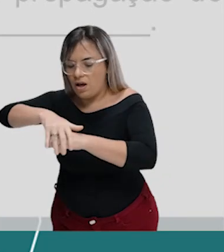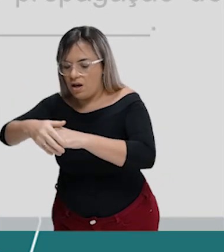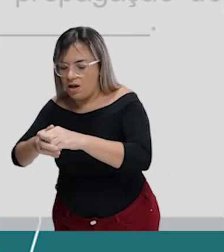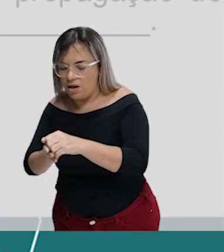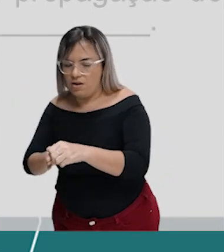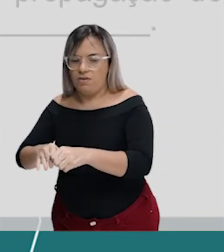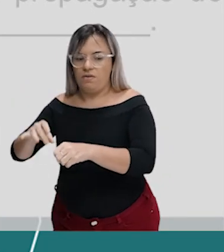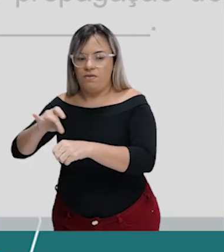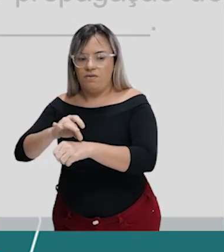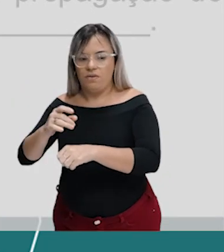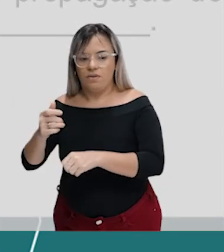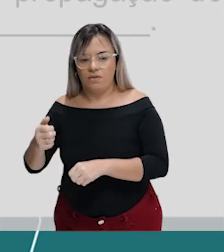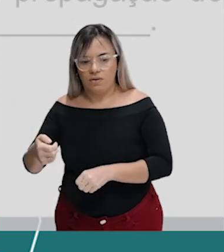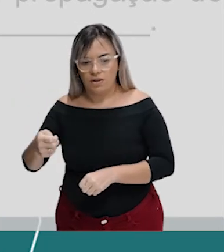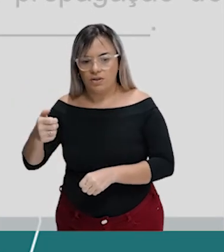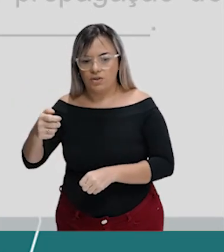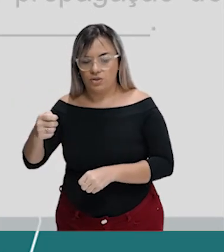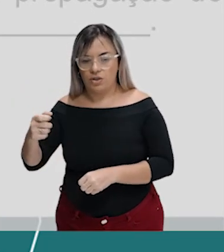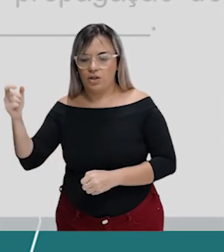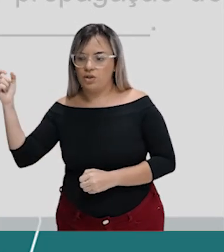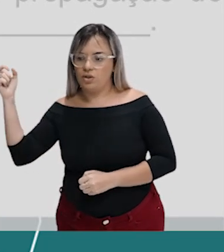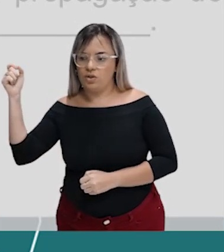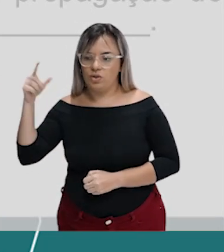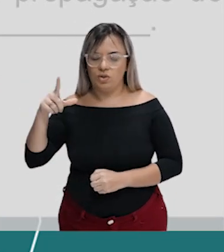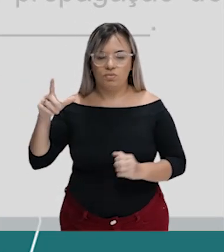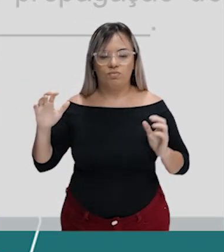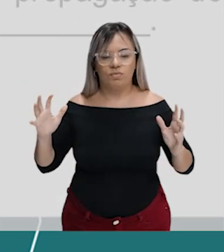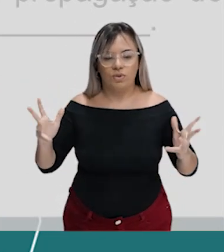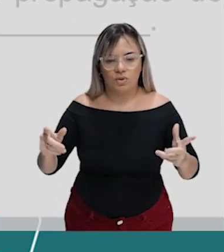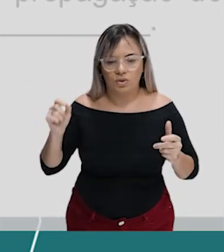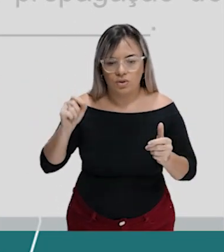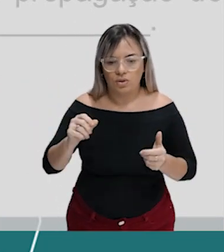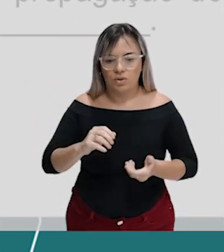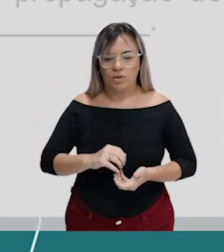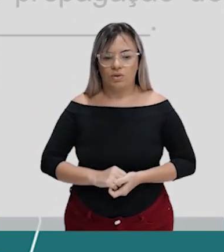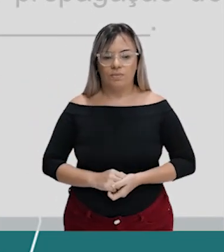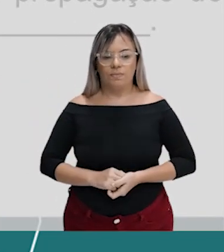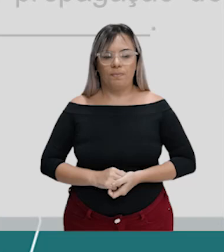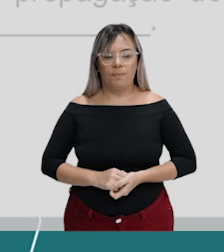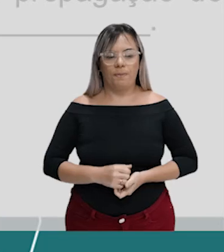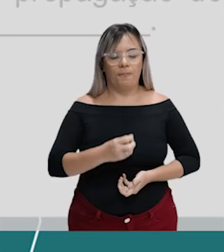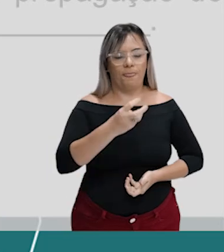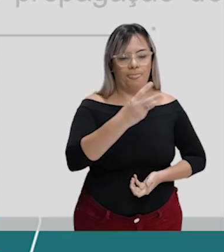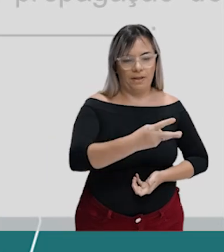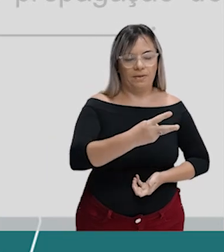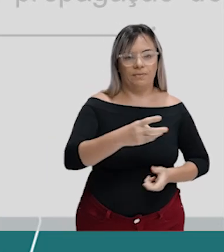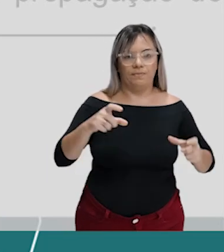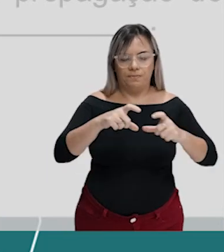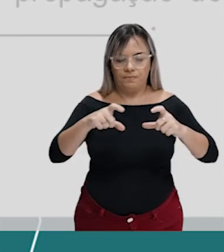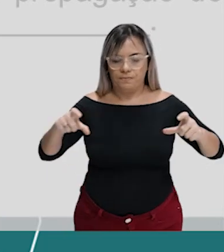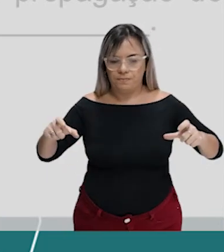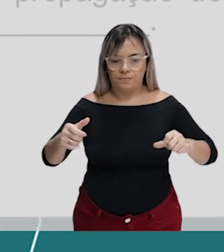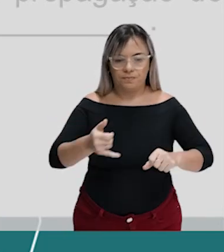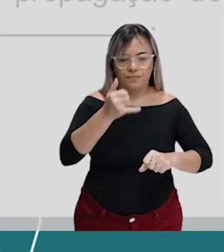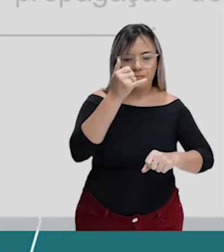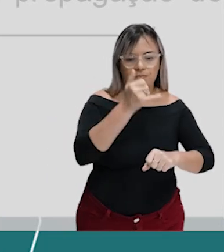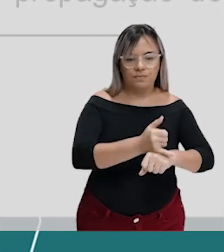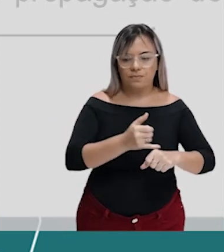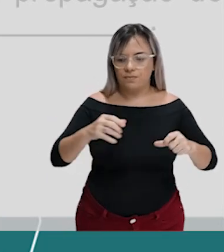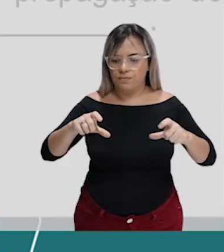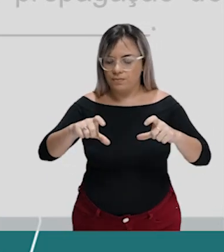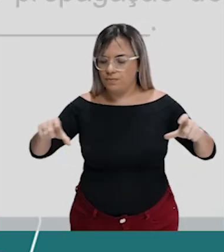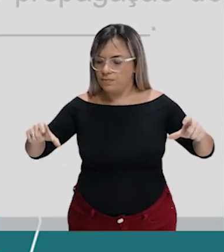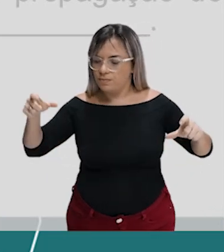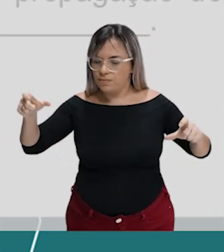ao Sol. E a 3, numa barra metálica aquecida numa extremidade,